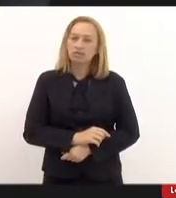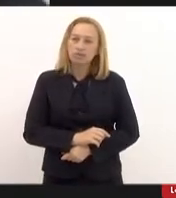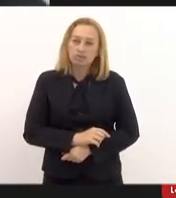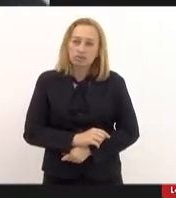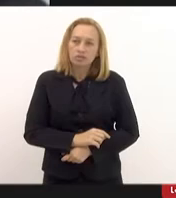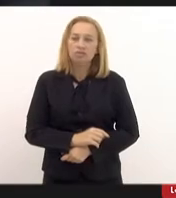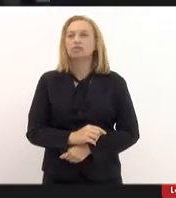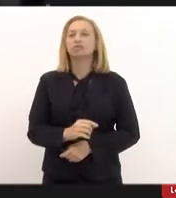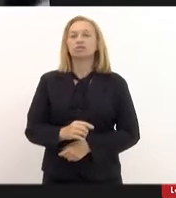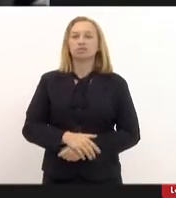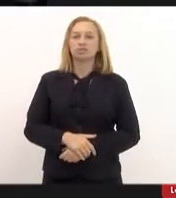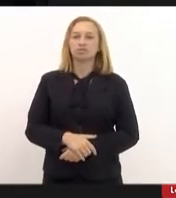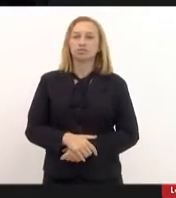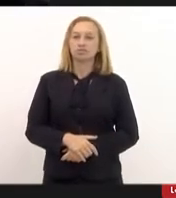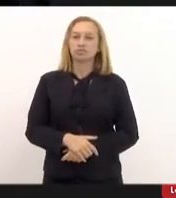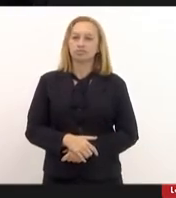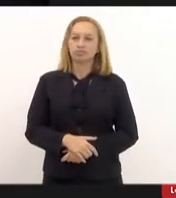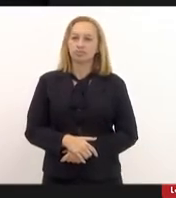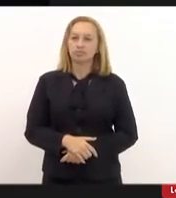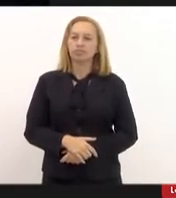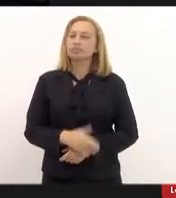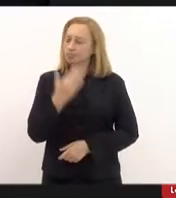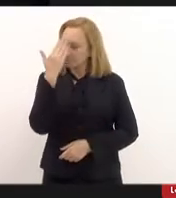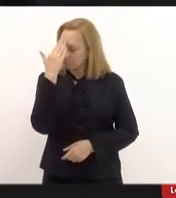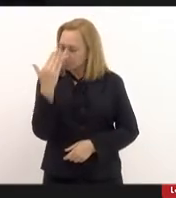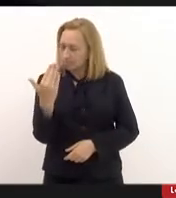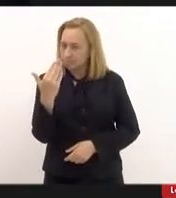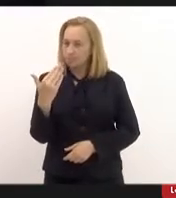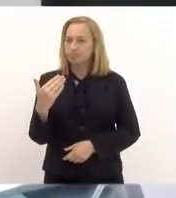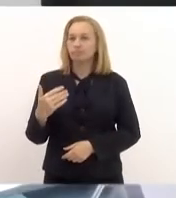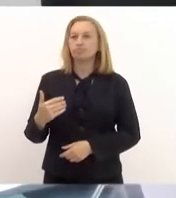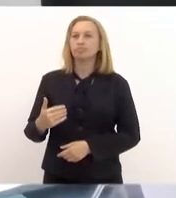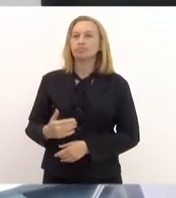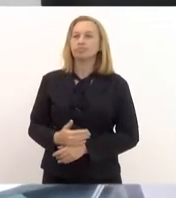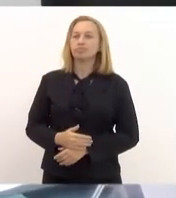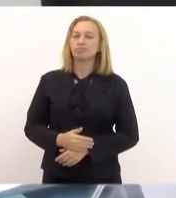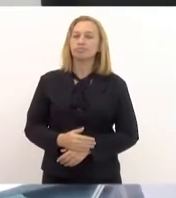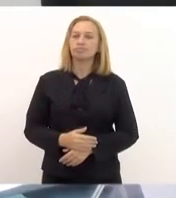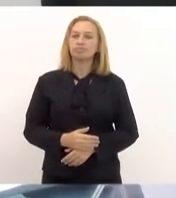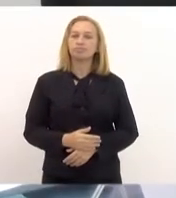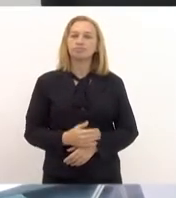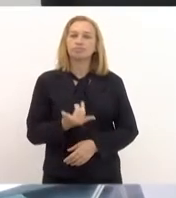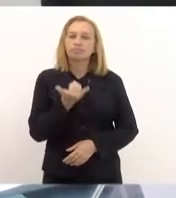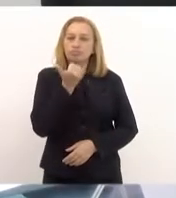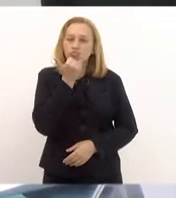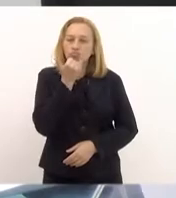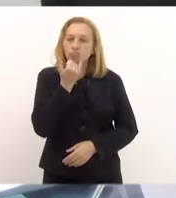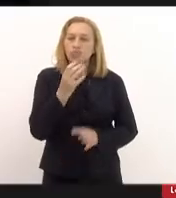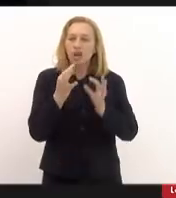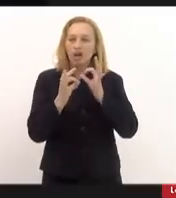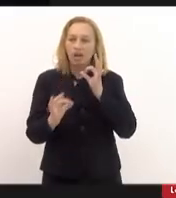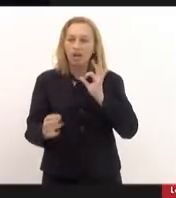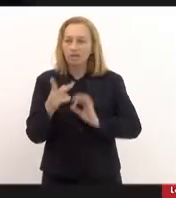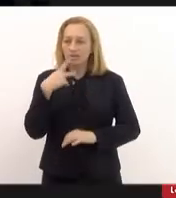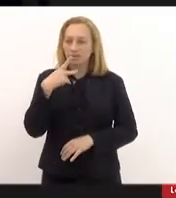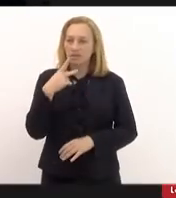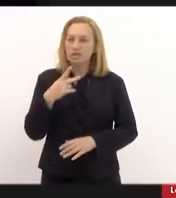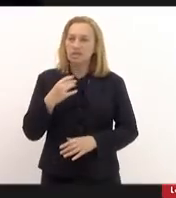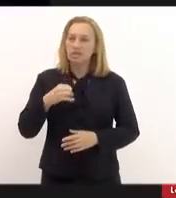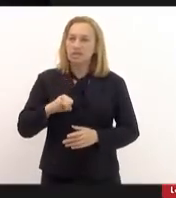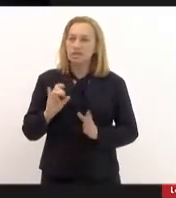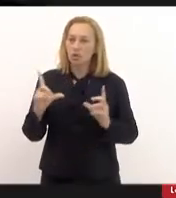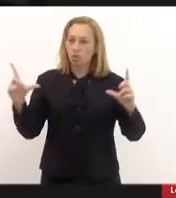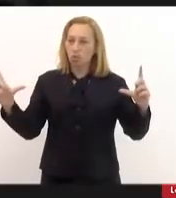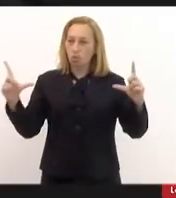Baixada Fluminense. Fica aqui, meu muito obrigado. Obrigado, presidente. Desculpa alongar o meu discurso. Se eu sair do ar, porque eu